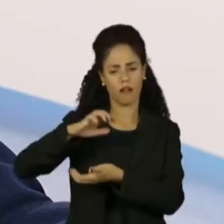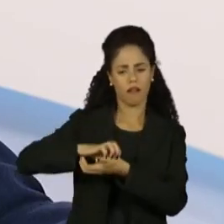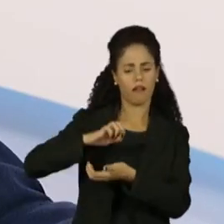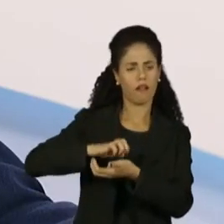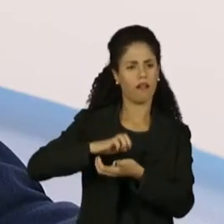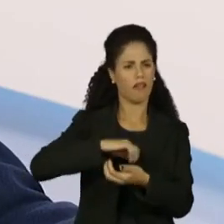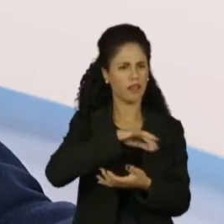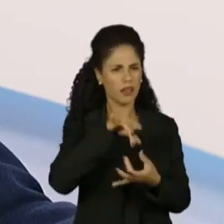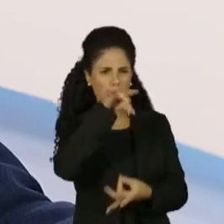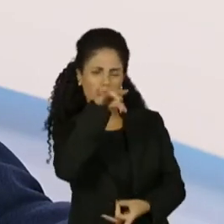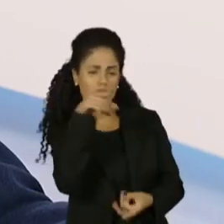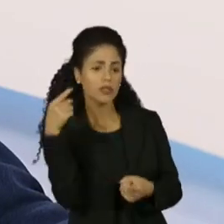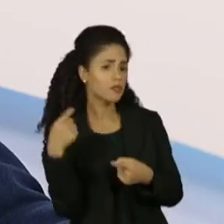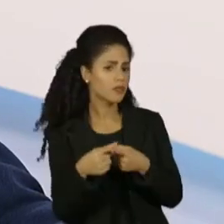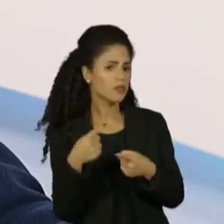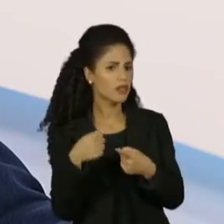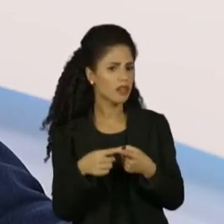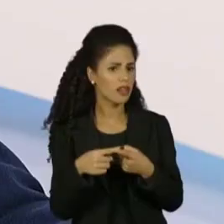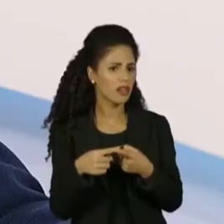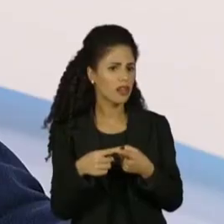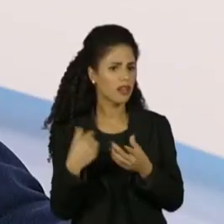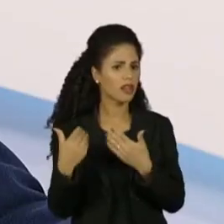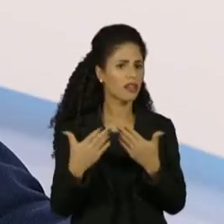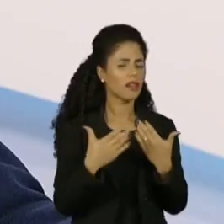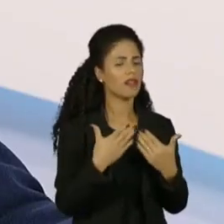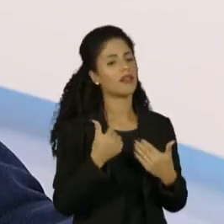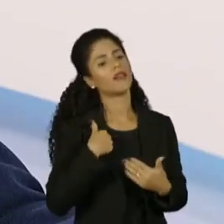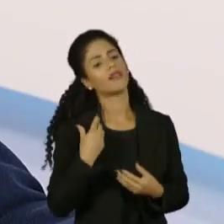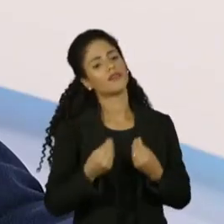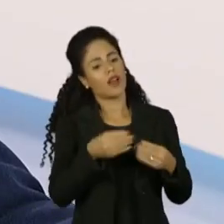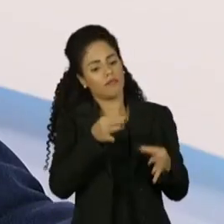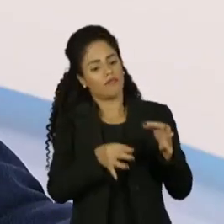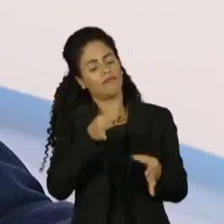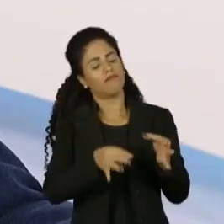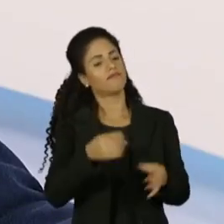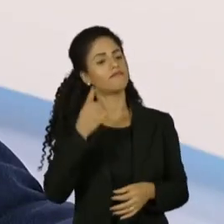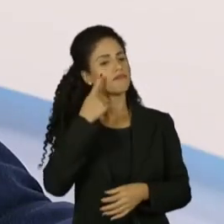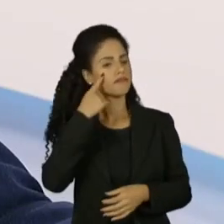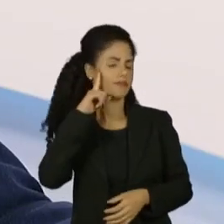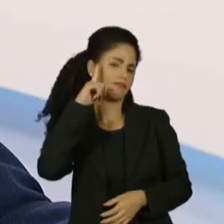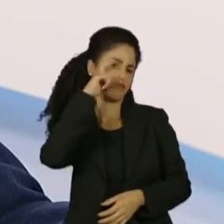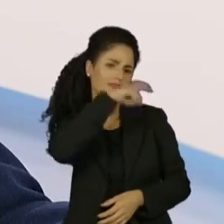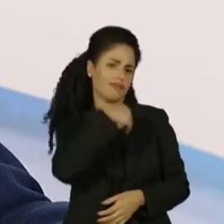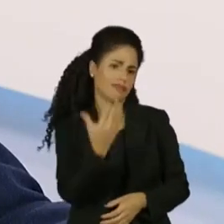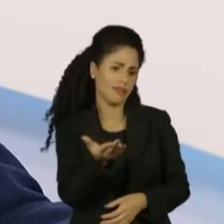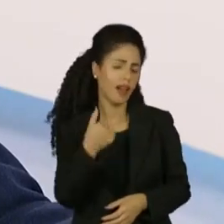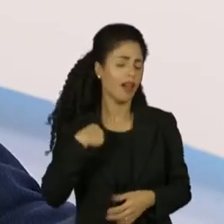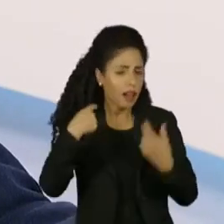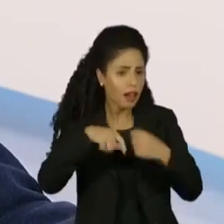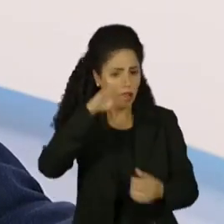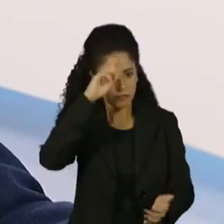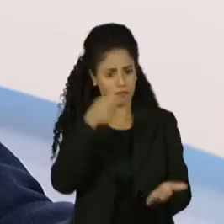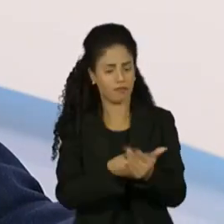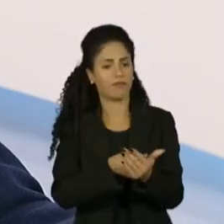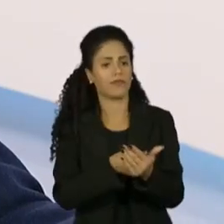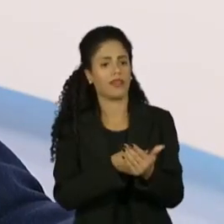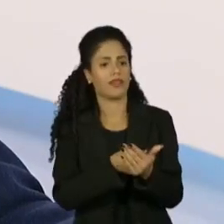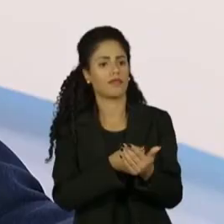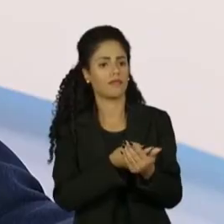dentro da democracia brasileira quando o princípio da inércia do judiciário define que ele necessariamente tem que ser